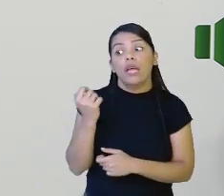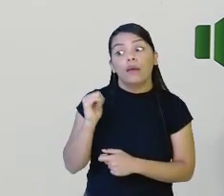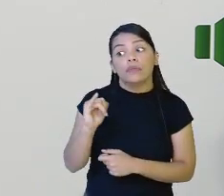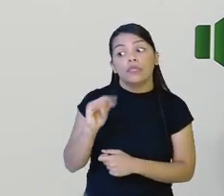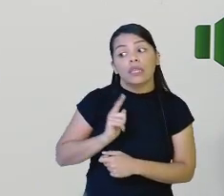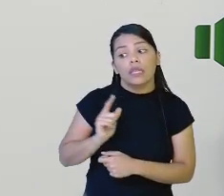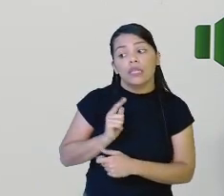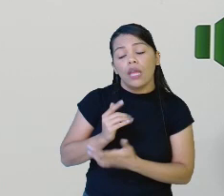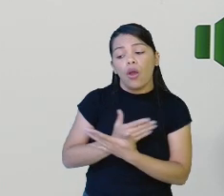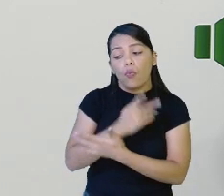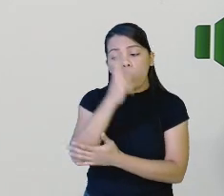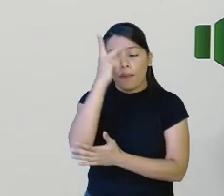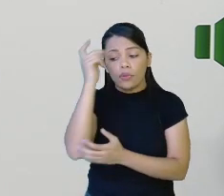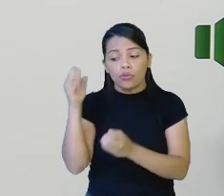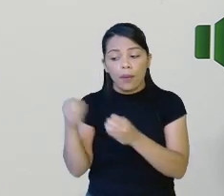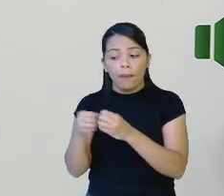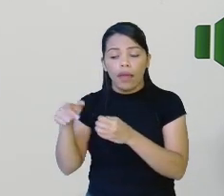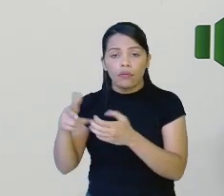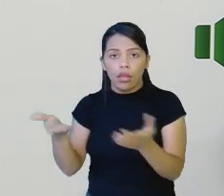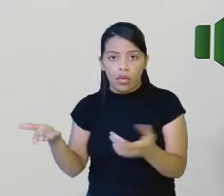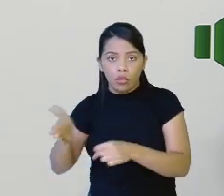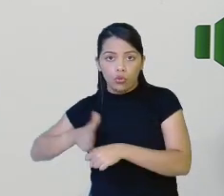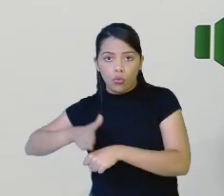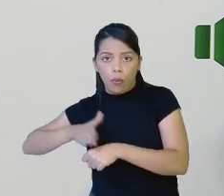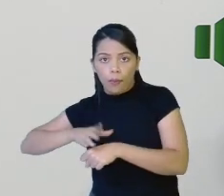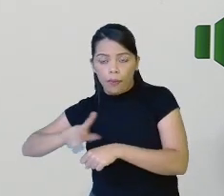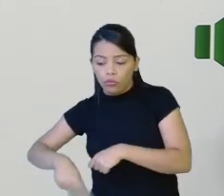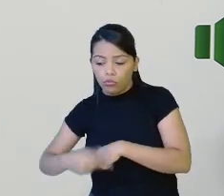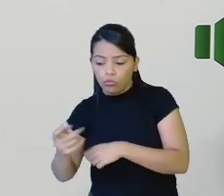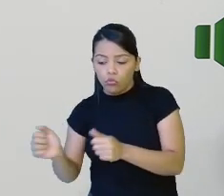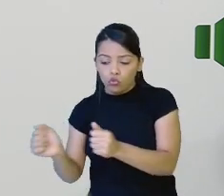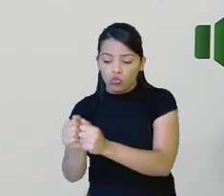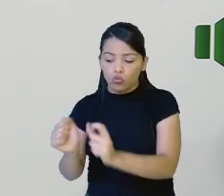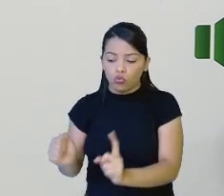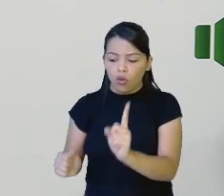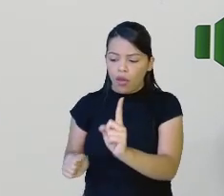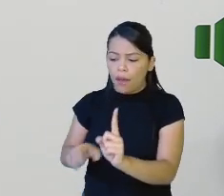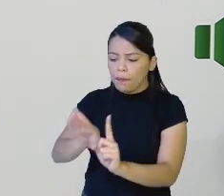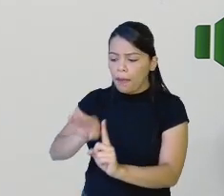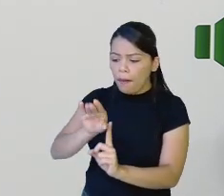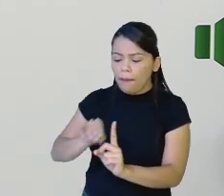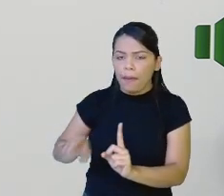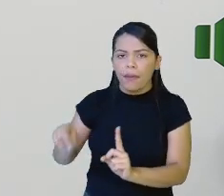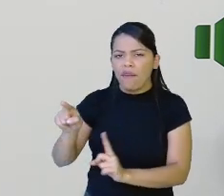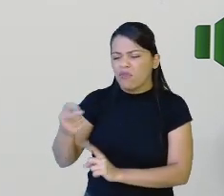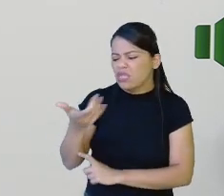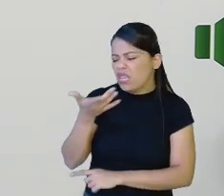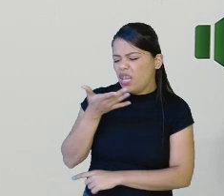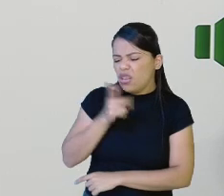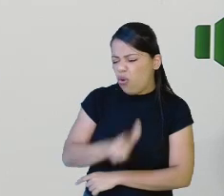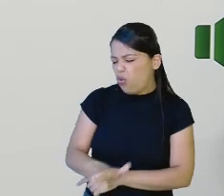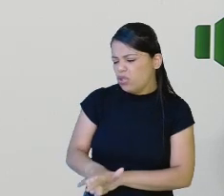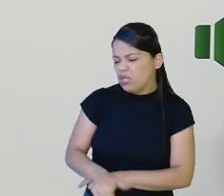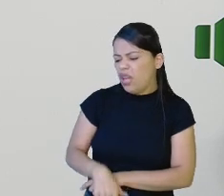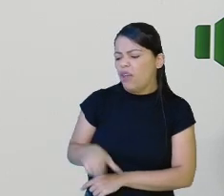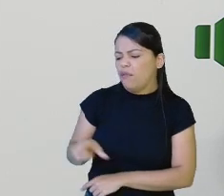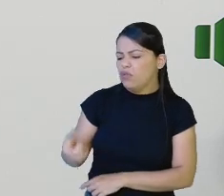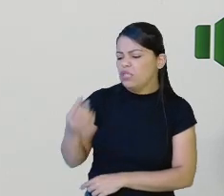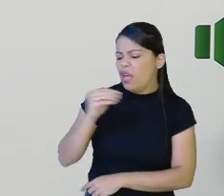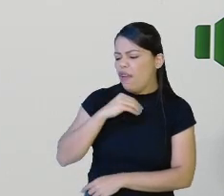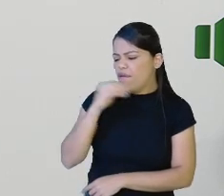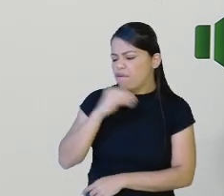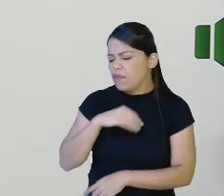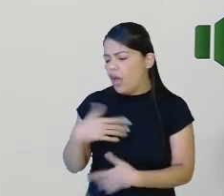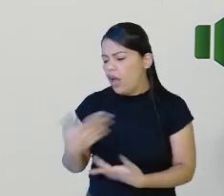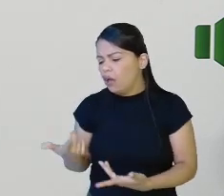dizendo, você é tão pequeno, você é fraco, você não vai conseguir, e aquele amiguinho dele teria morrido. Mas ali ele teve uma atitude